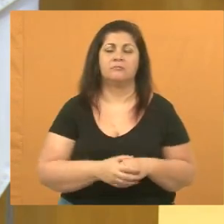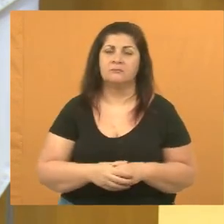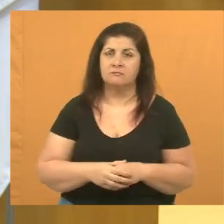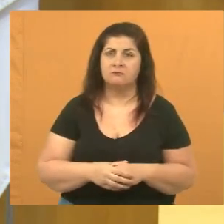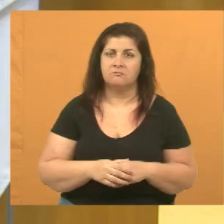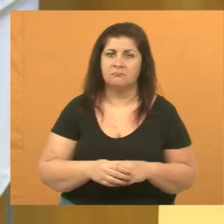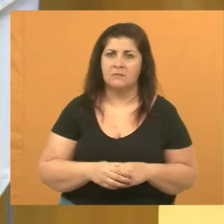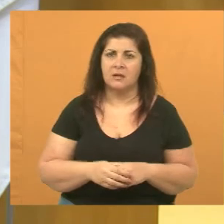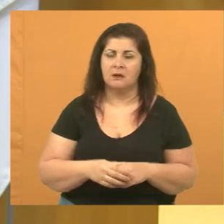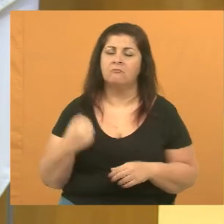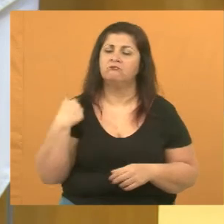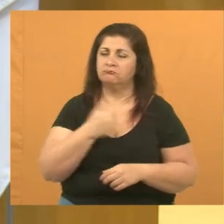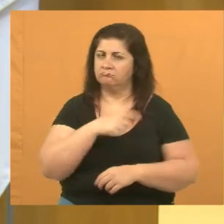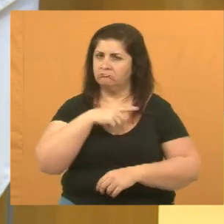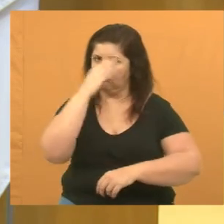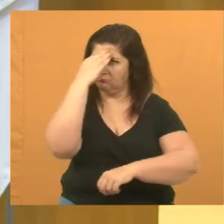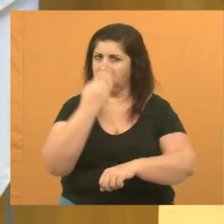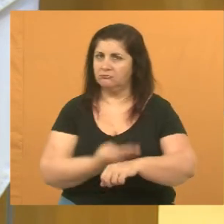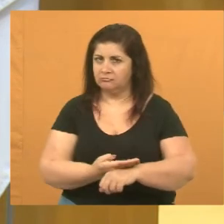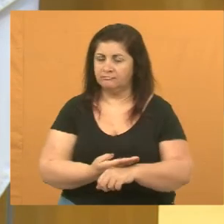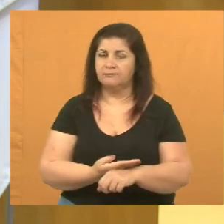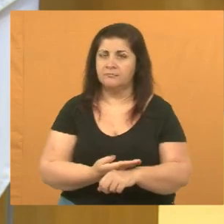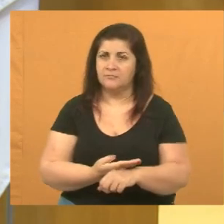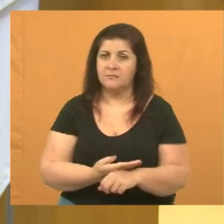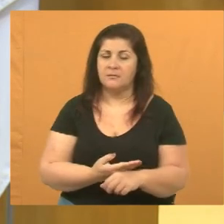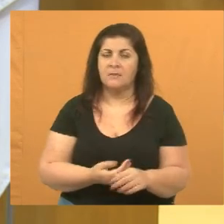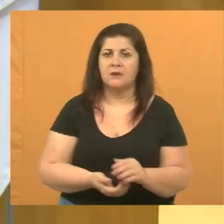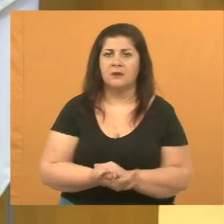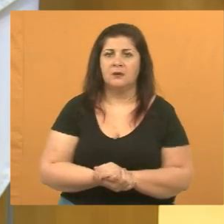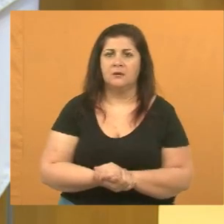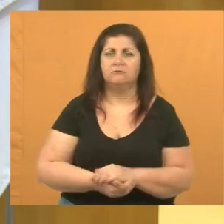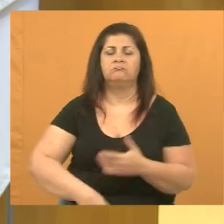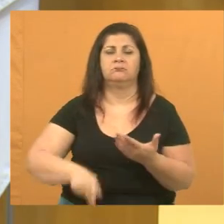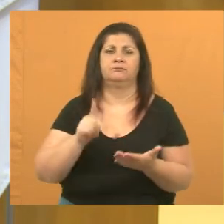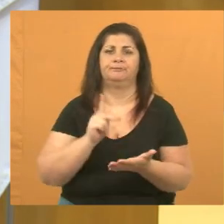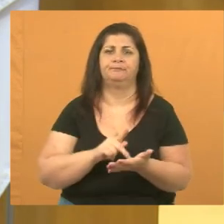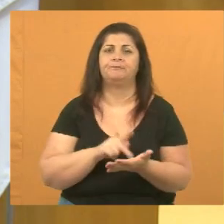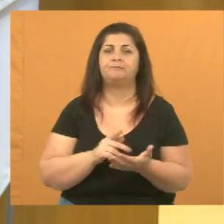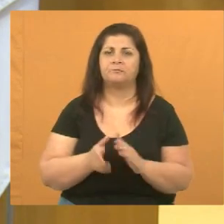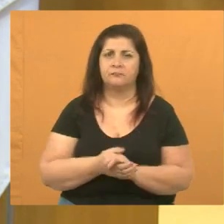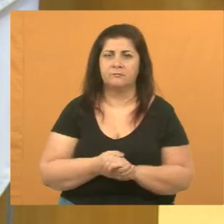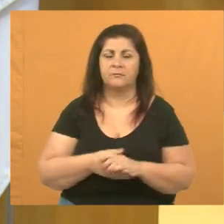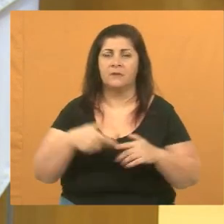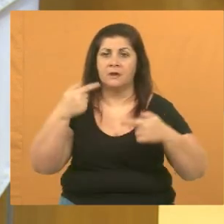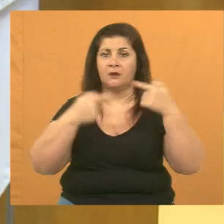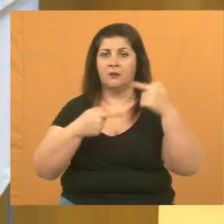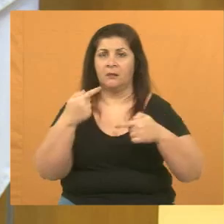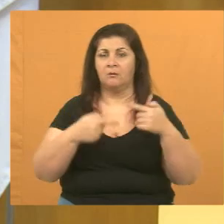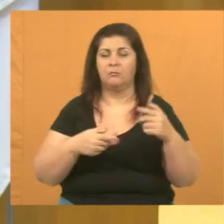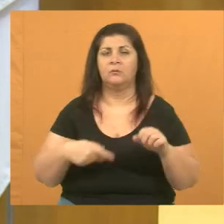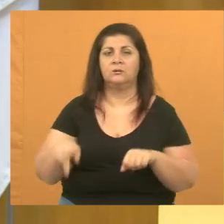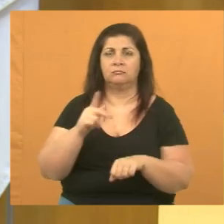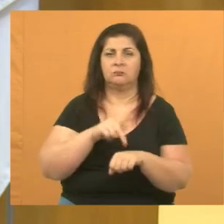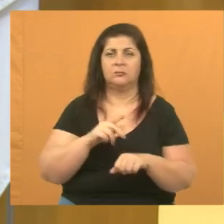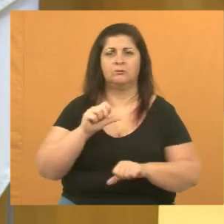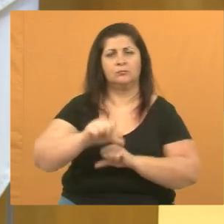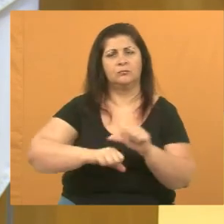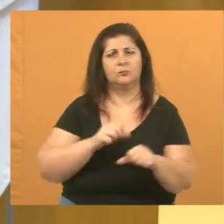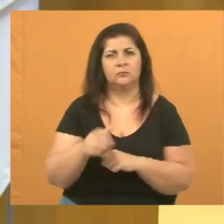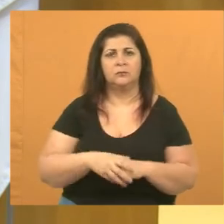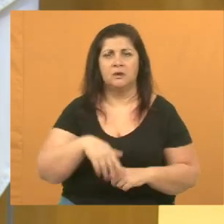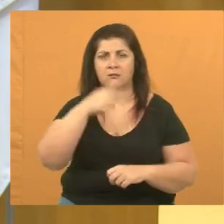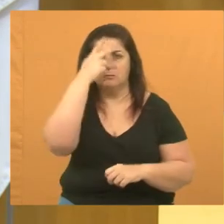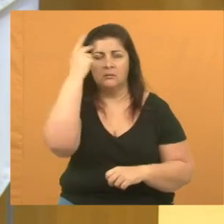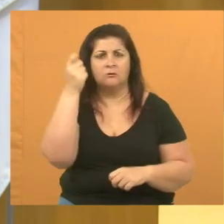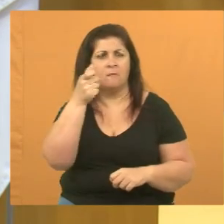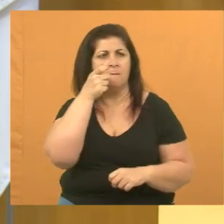a convicção, para que, de fato, a política no nosso país mude, que as pessoas